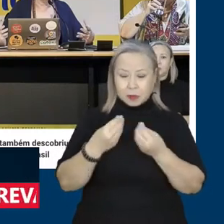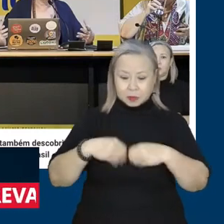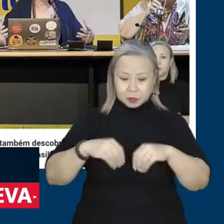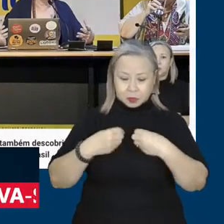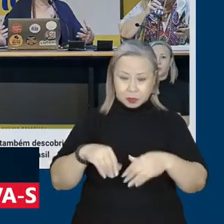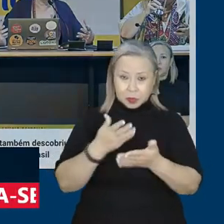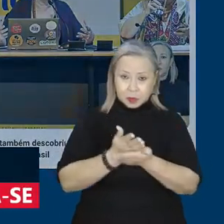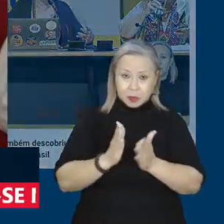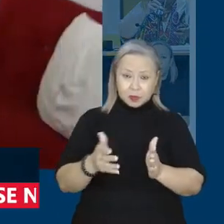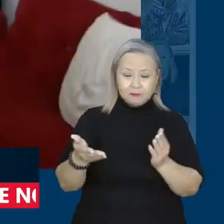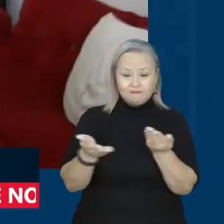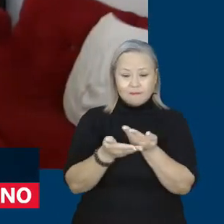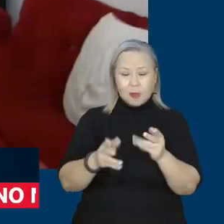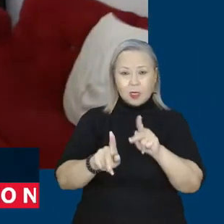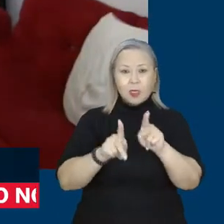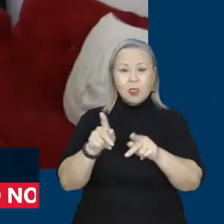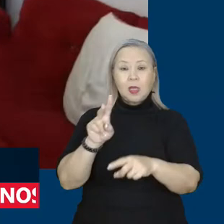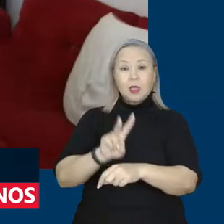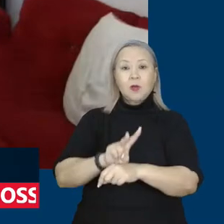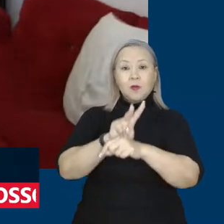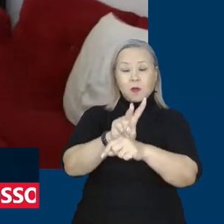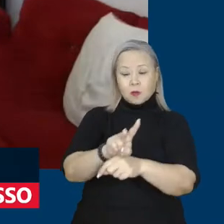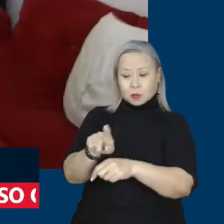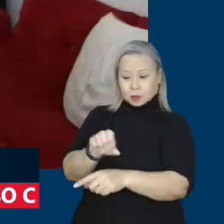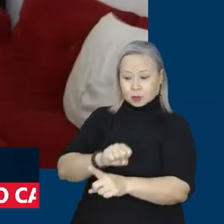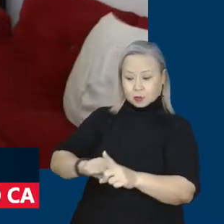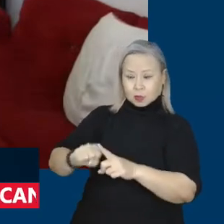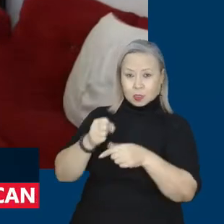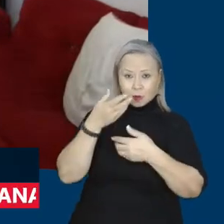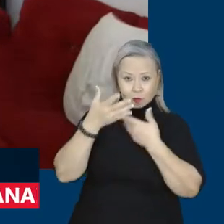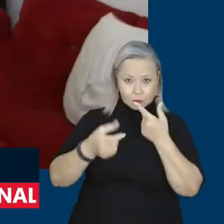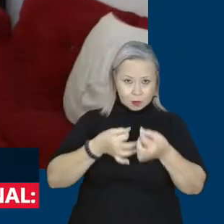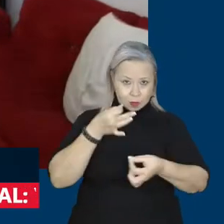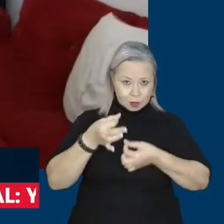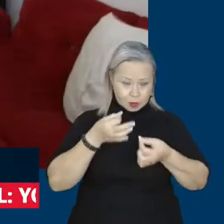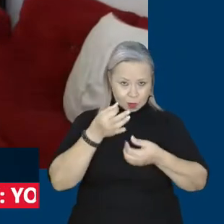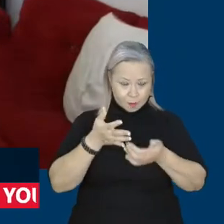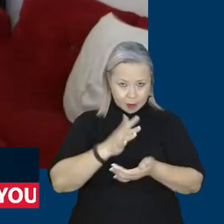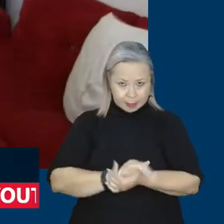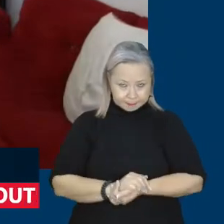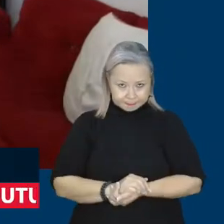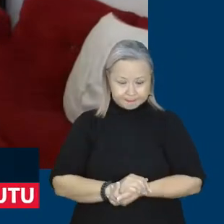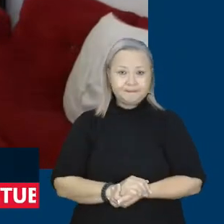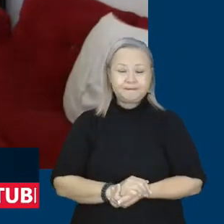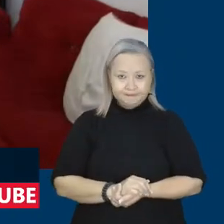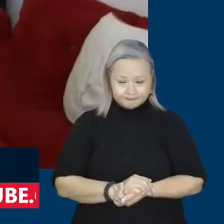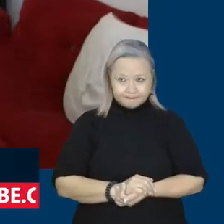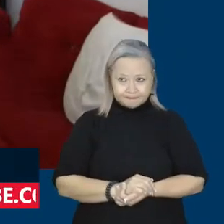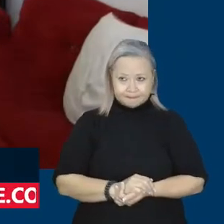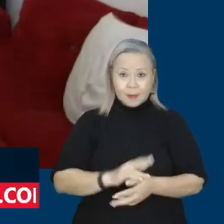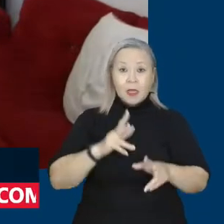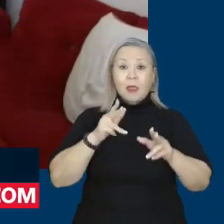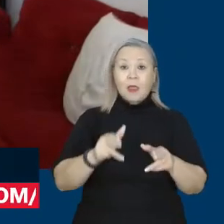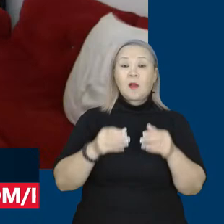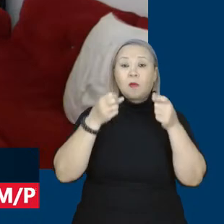é da rede de proteção social que Eu mencionei a pouco e como explicou a equipe de